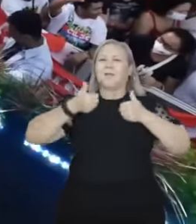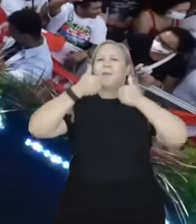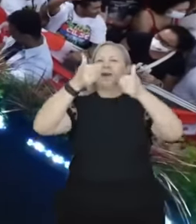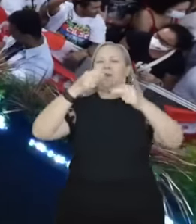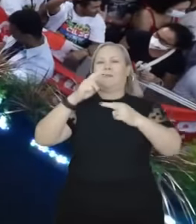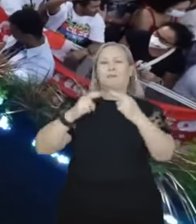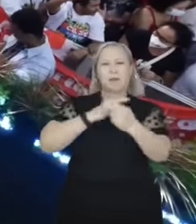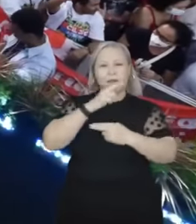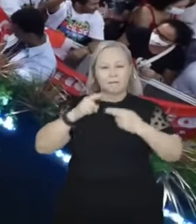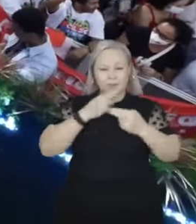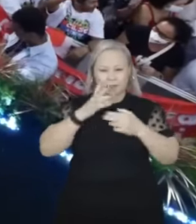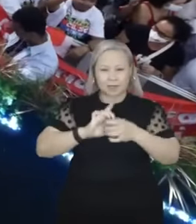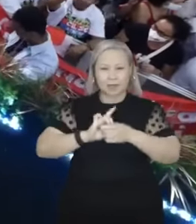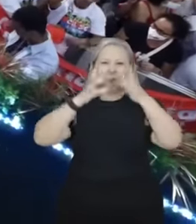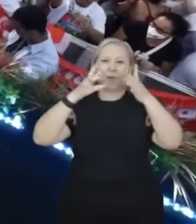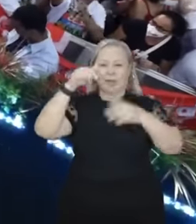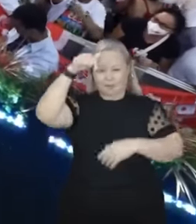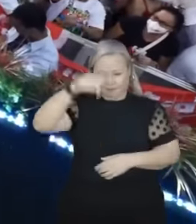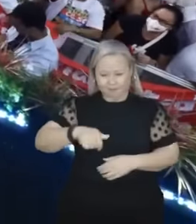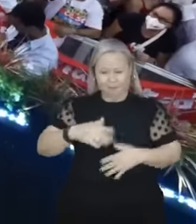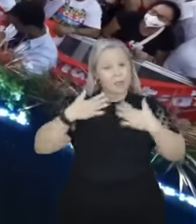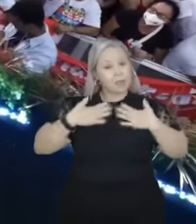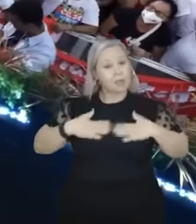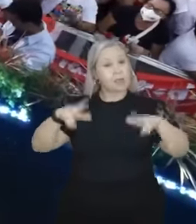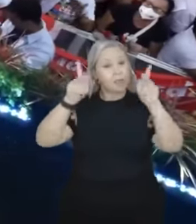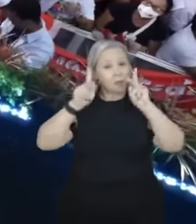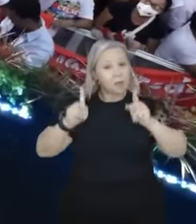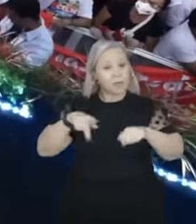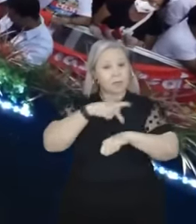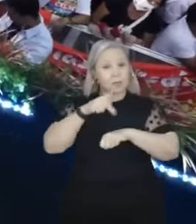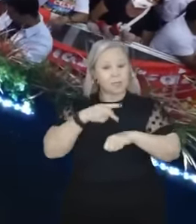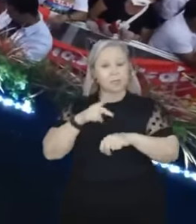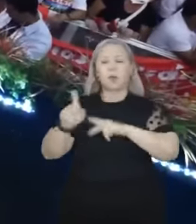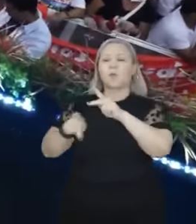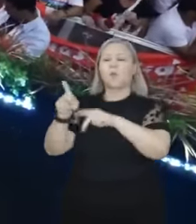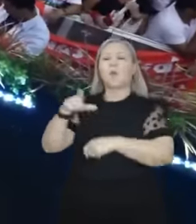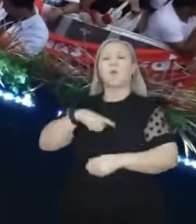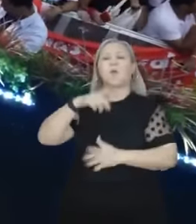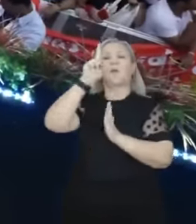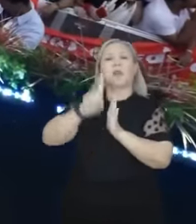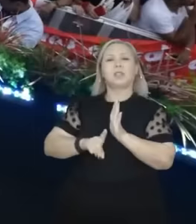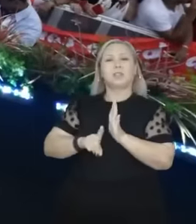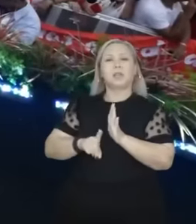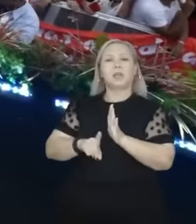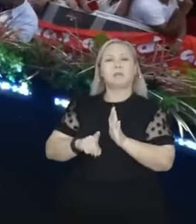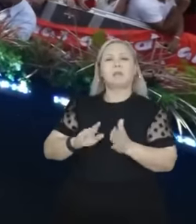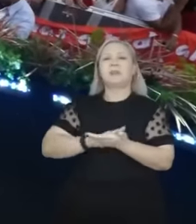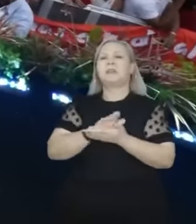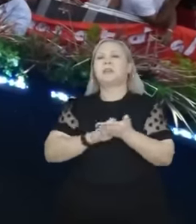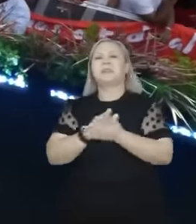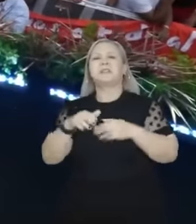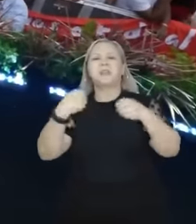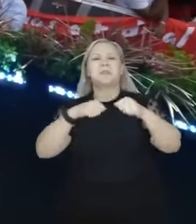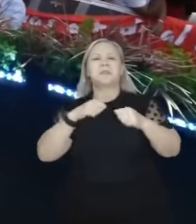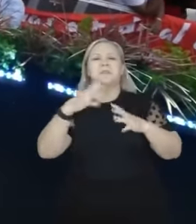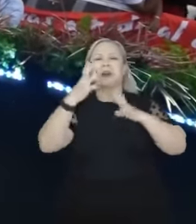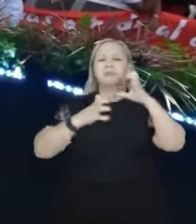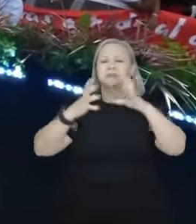país. O povo vai passar a ter direito sem precisar brigar por ninguém. E nós vamos